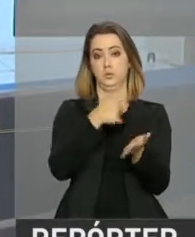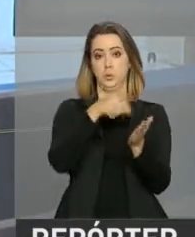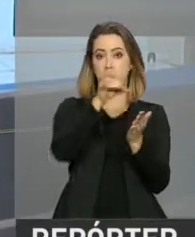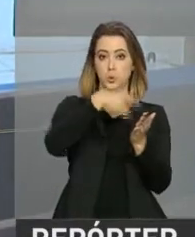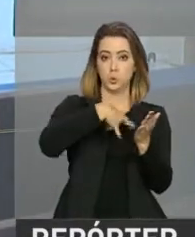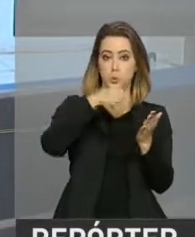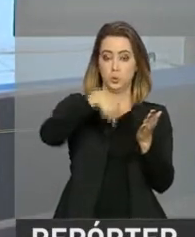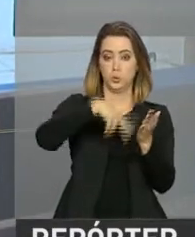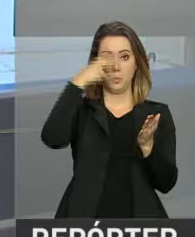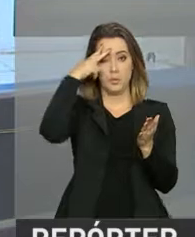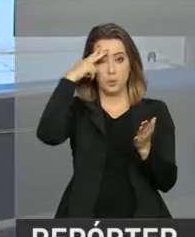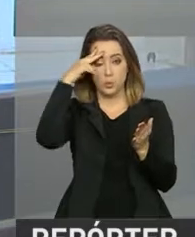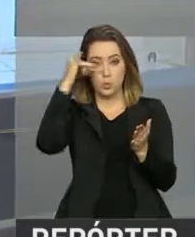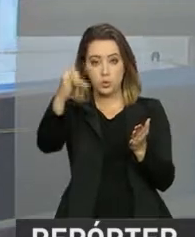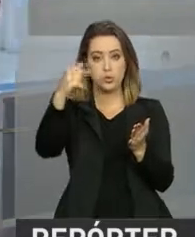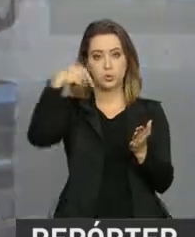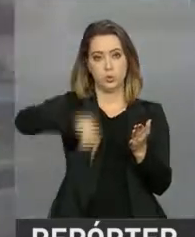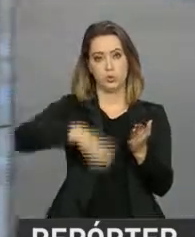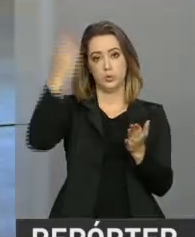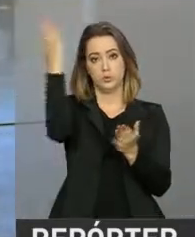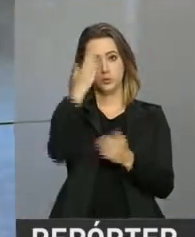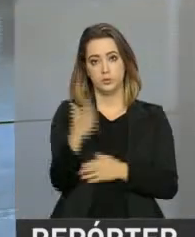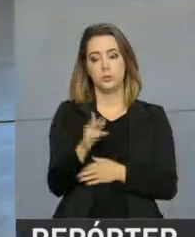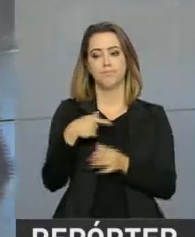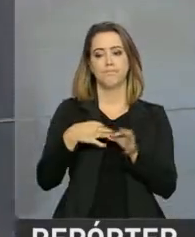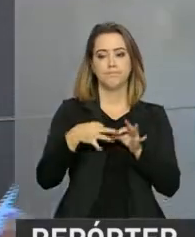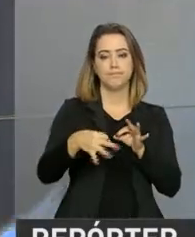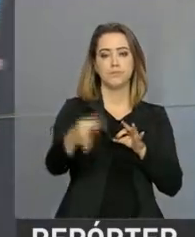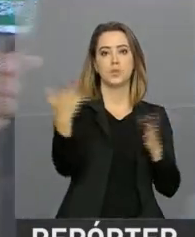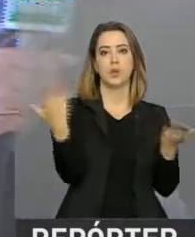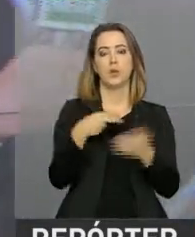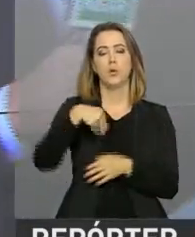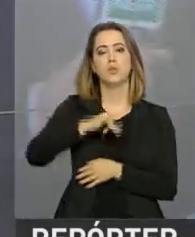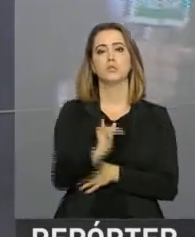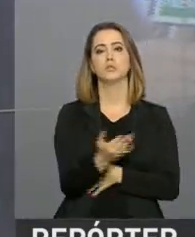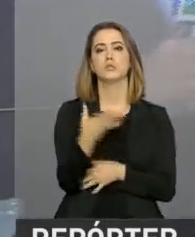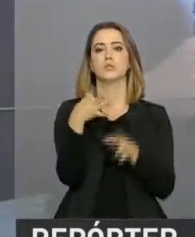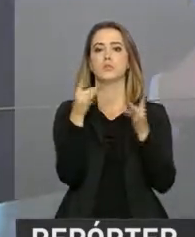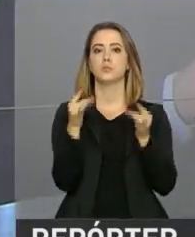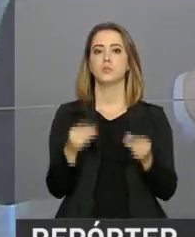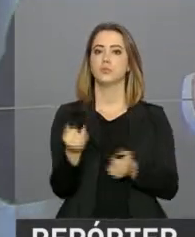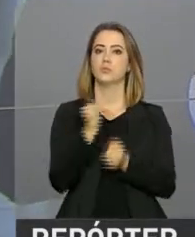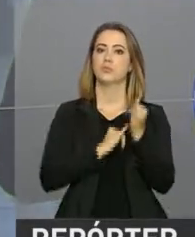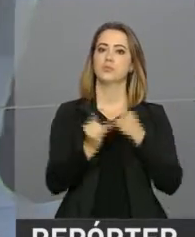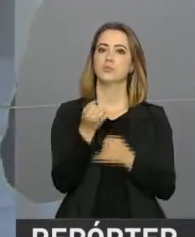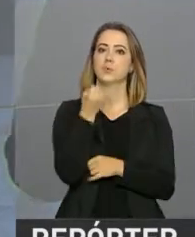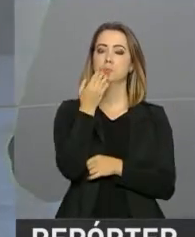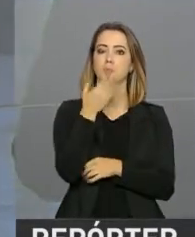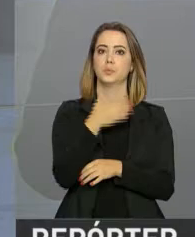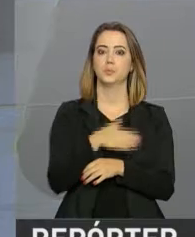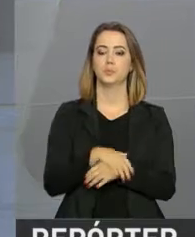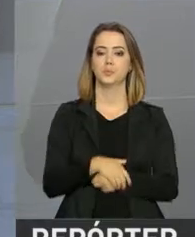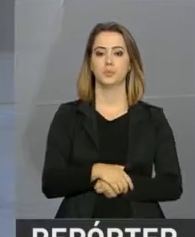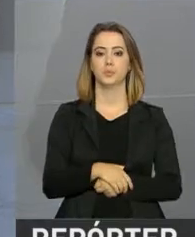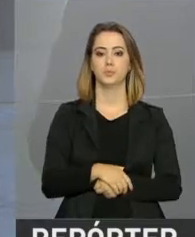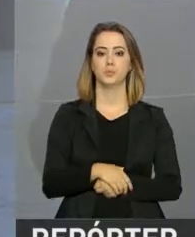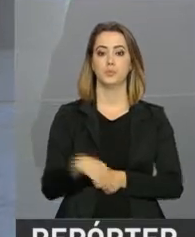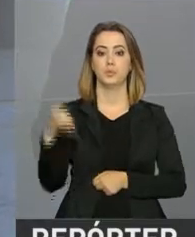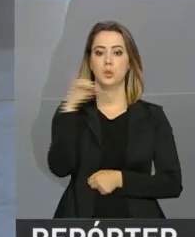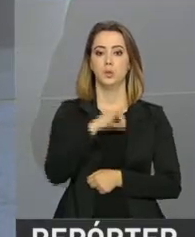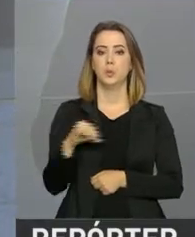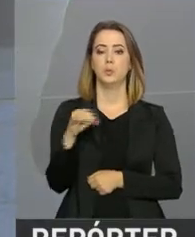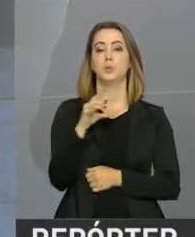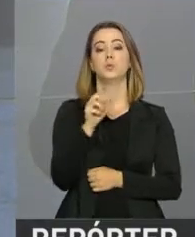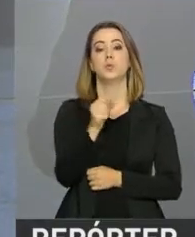permanência aceita no brasil ao vivo repórter nem pereira que está no palácio do planalto tem as informações pra gente olha aí o